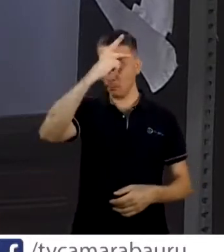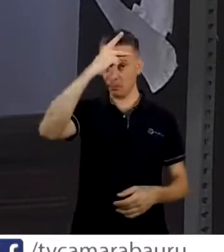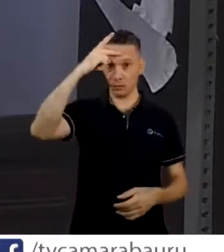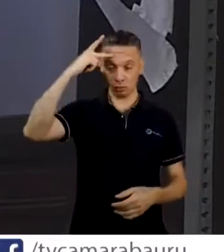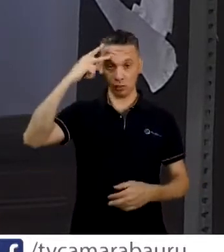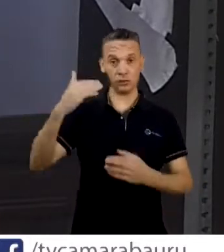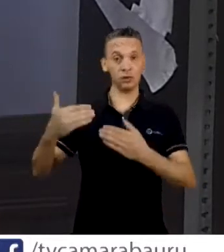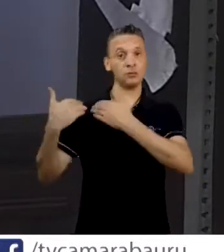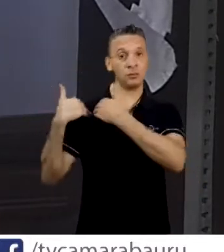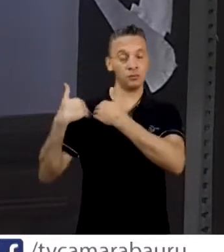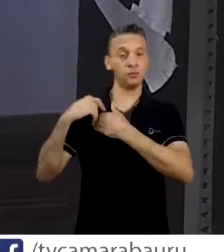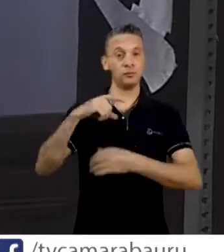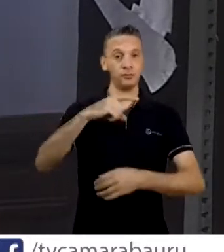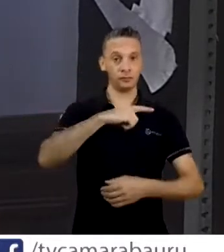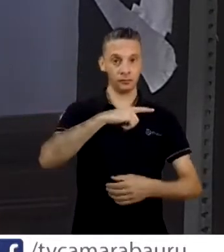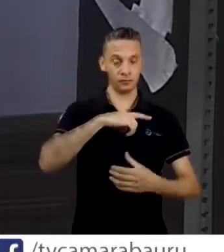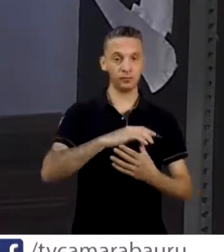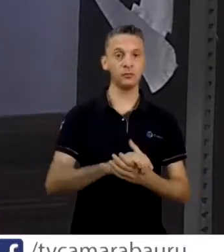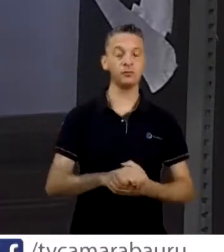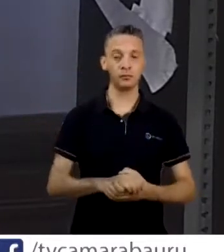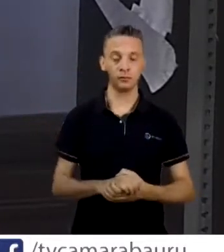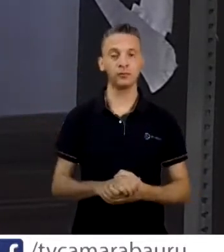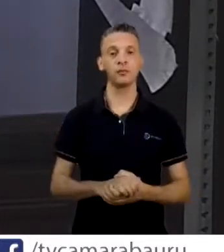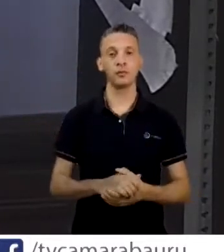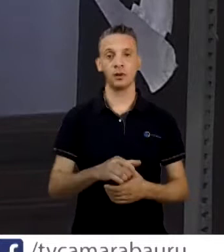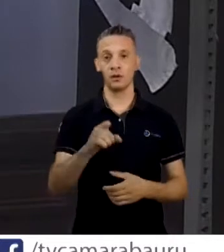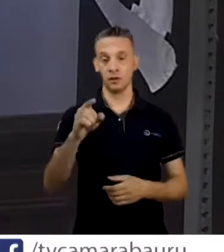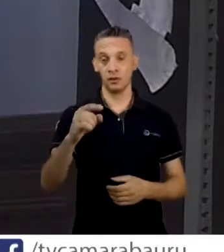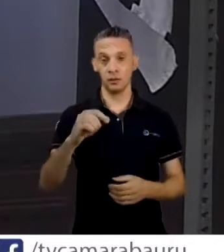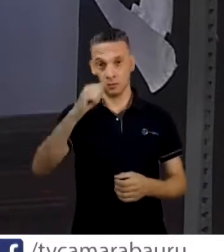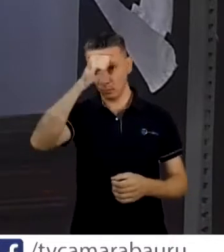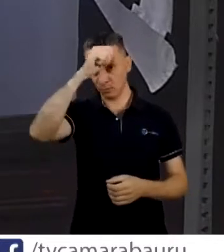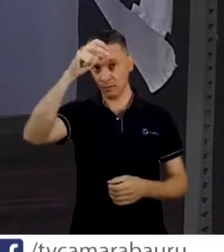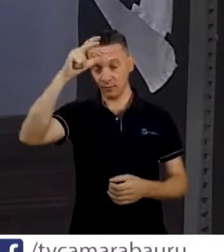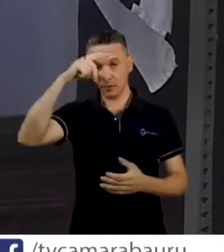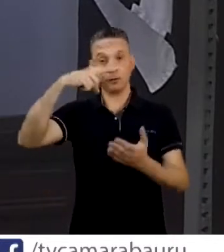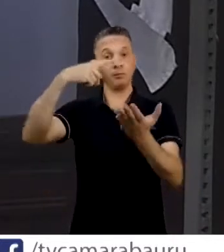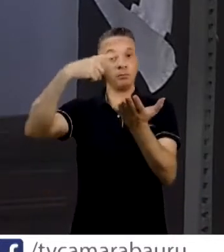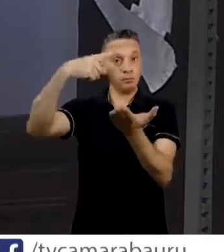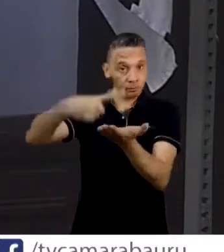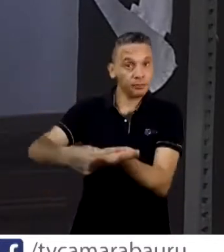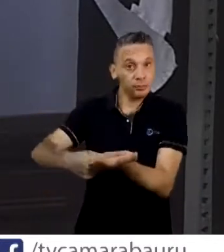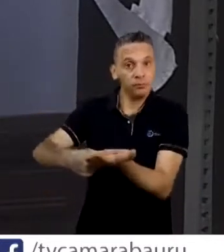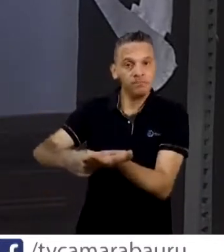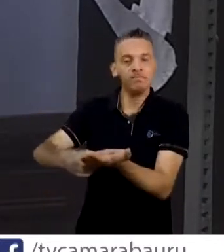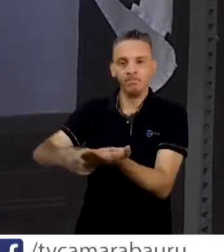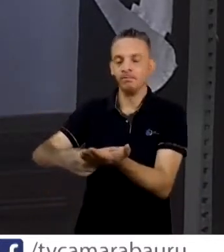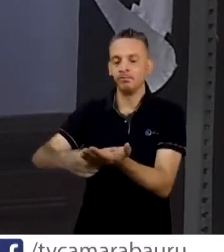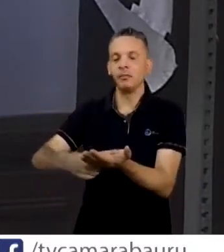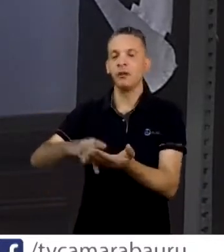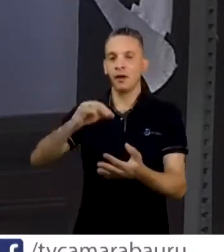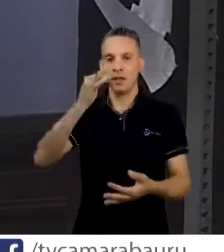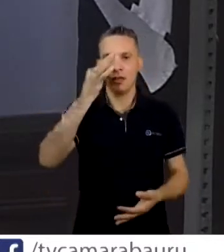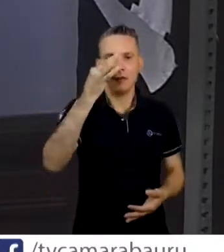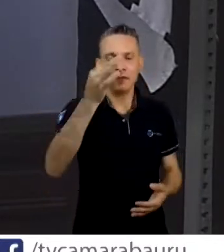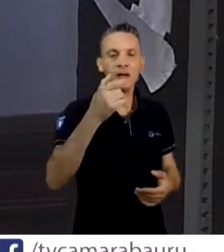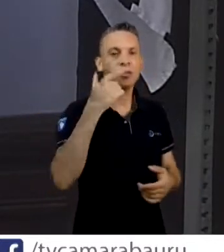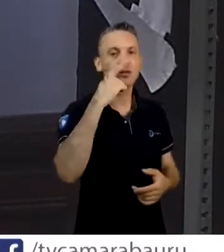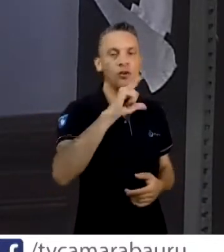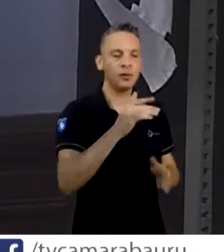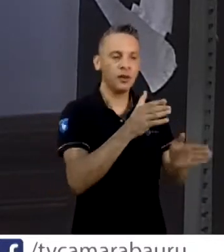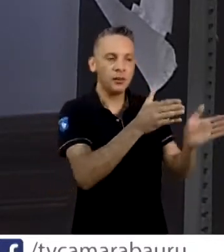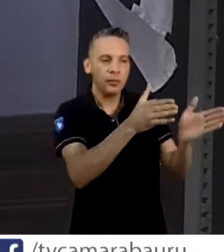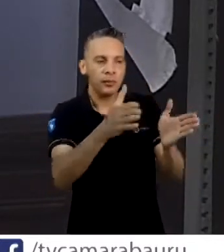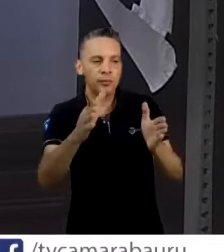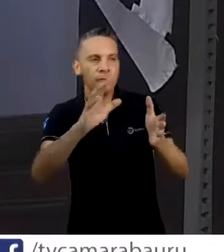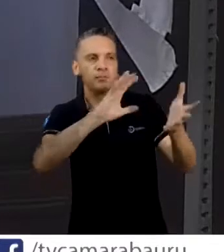cumprem. Tenho certeza que se o senhor cumpriu, comprometeu, vai ficar atentamente aí com o andar realmente dessas